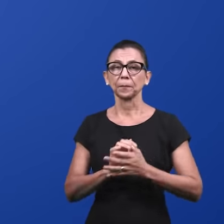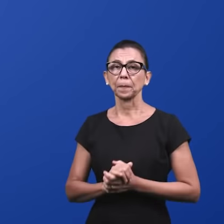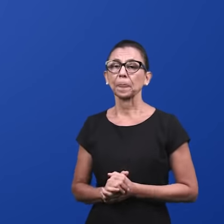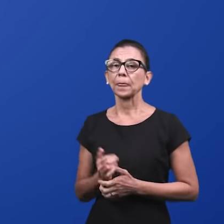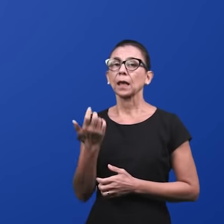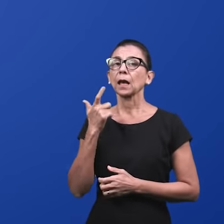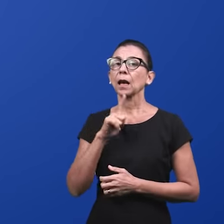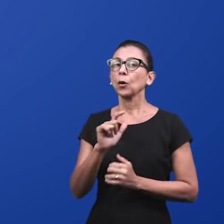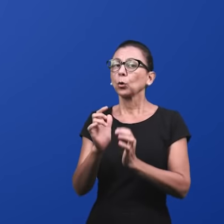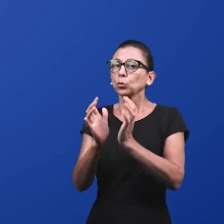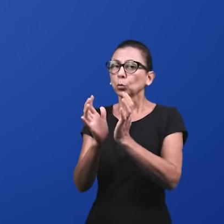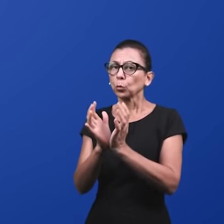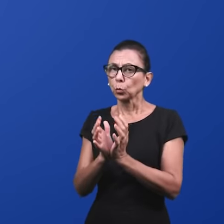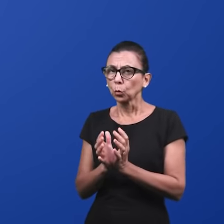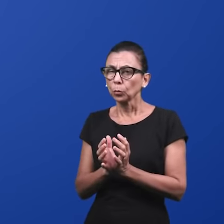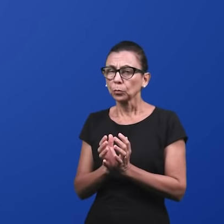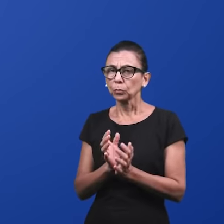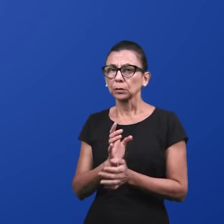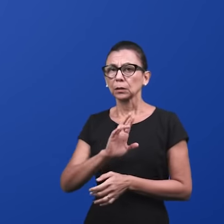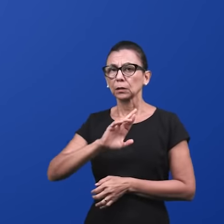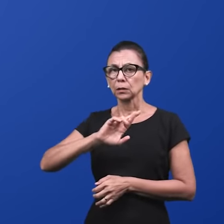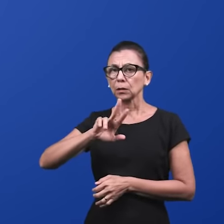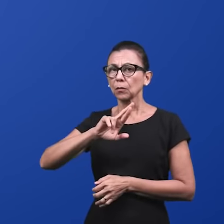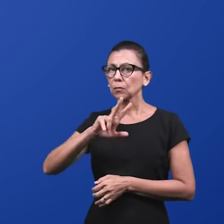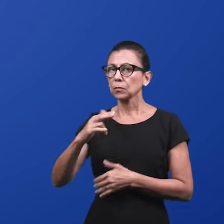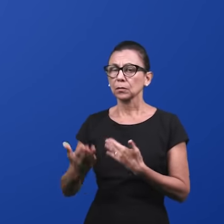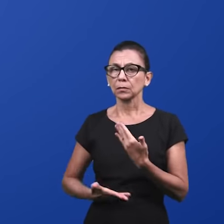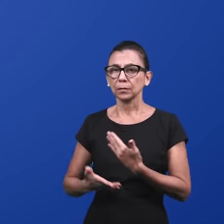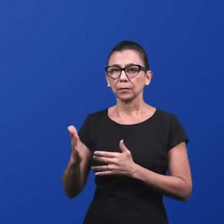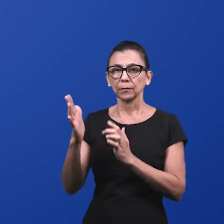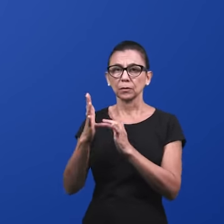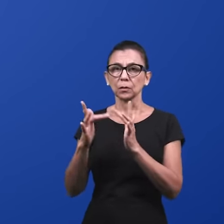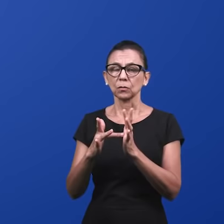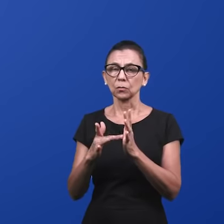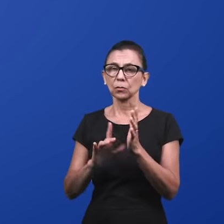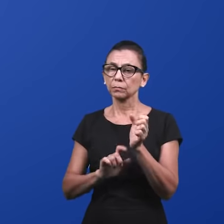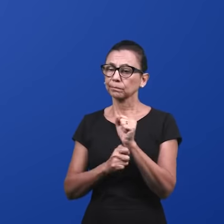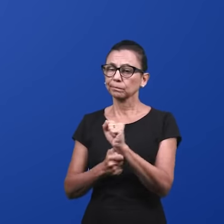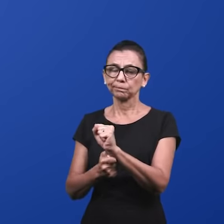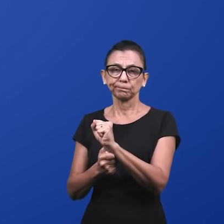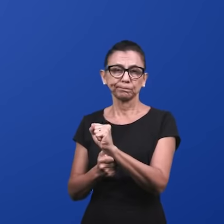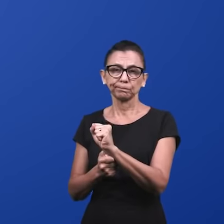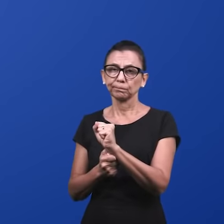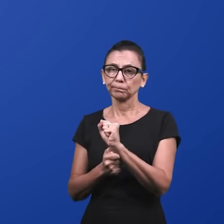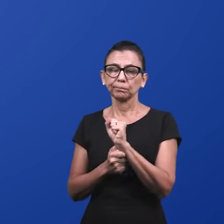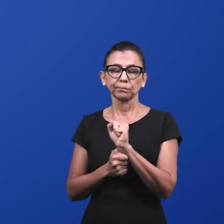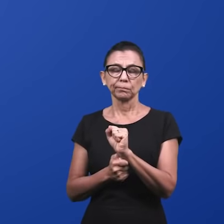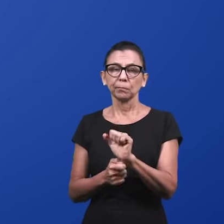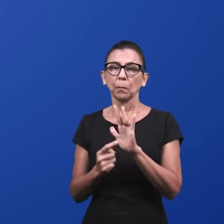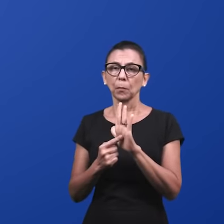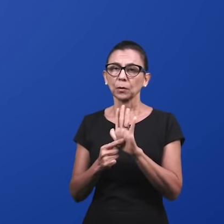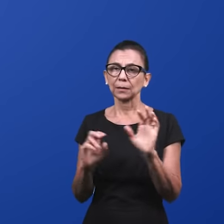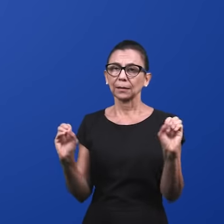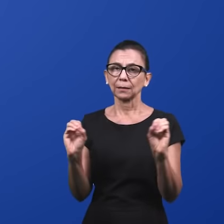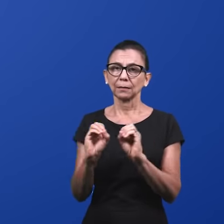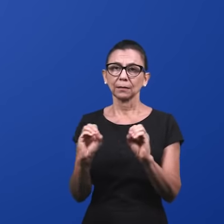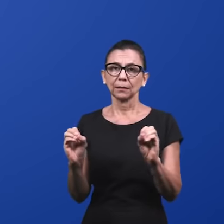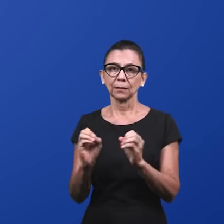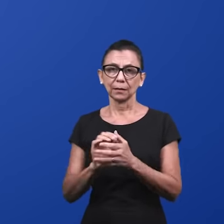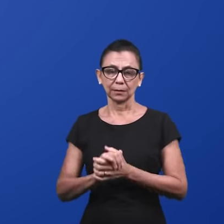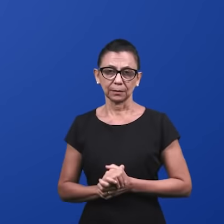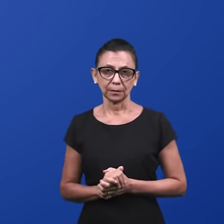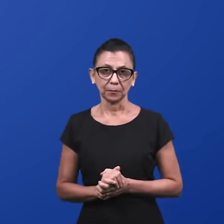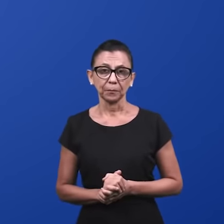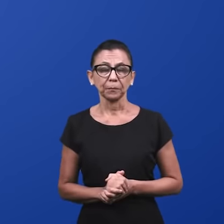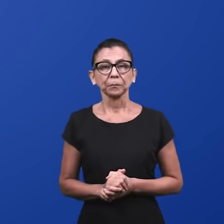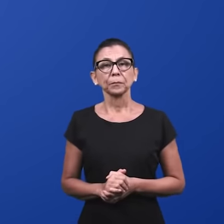Jesus, não lhes seria dado. Isso acontece porque, quando estamos presos à religião, nós não temos a ação do Espírito